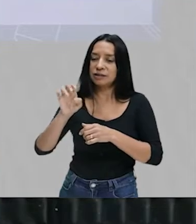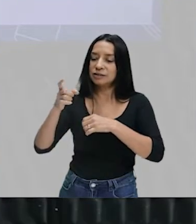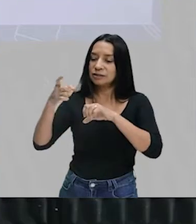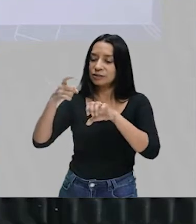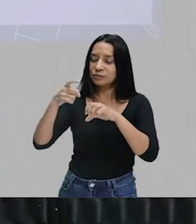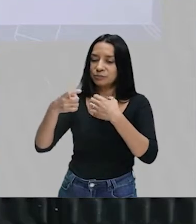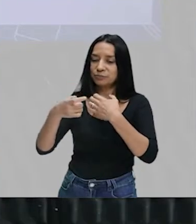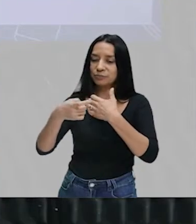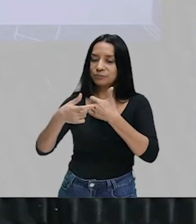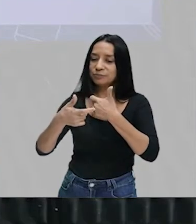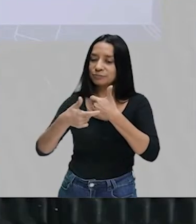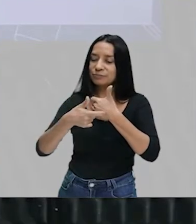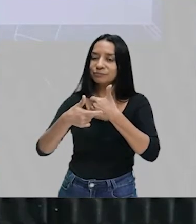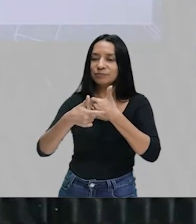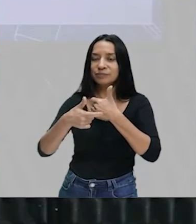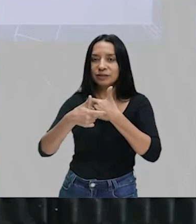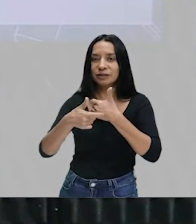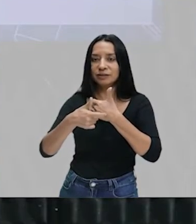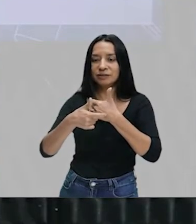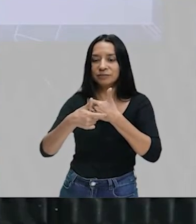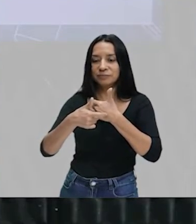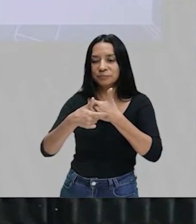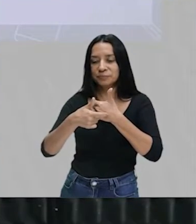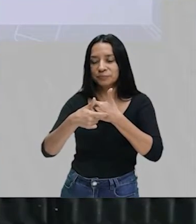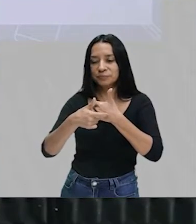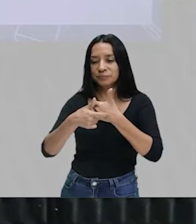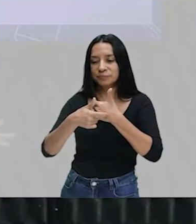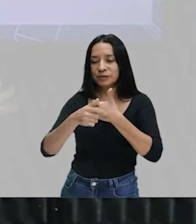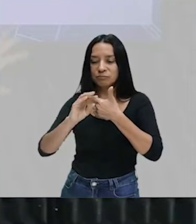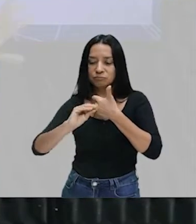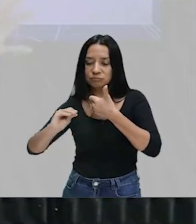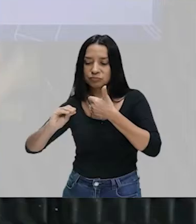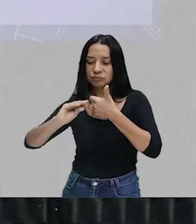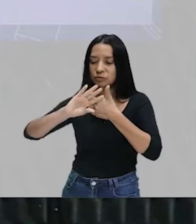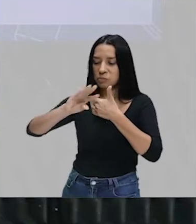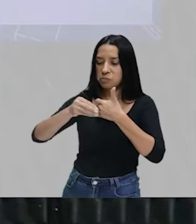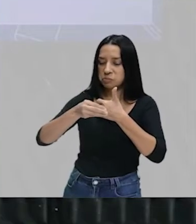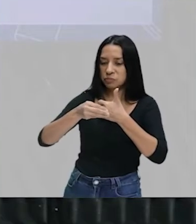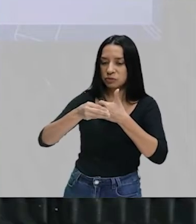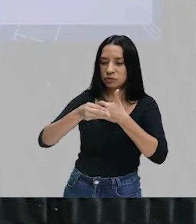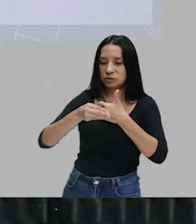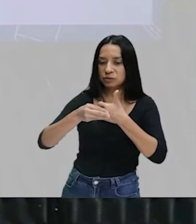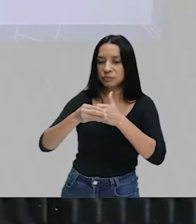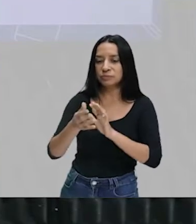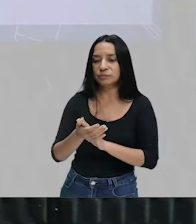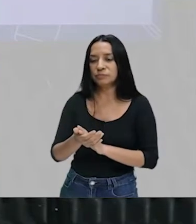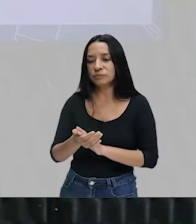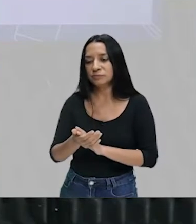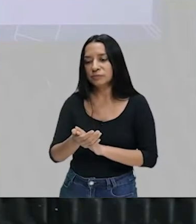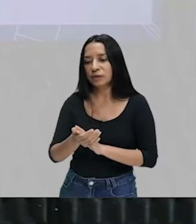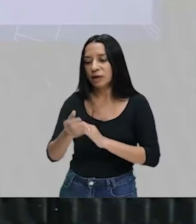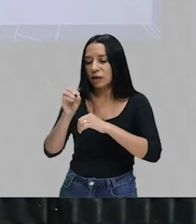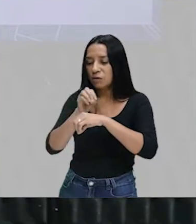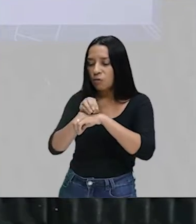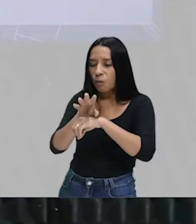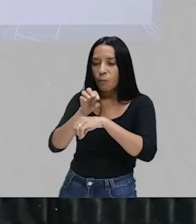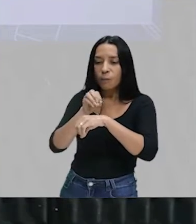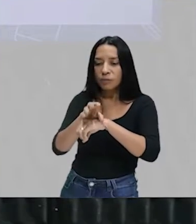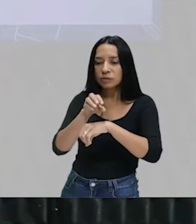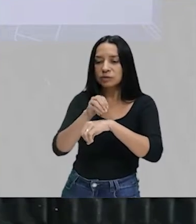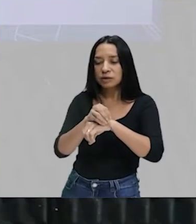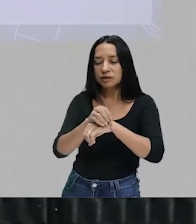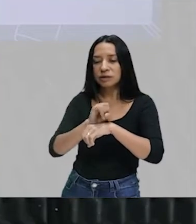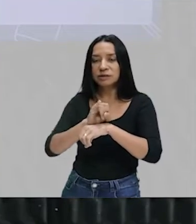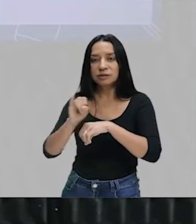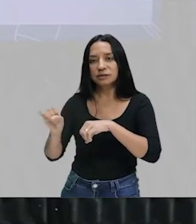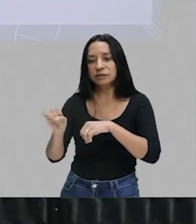é o joinha que existe várias discussões e tira se não tira se deixa ou senão deixa e a palavra share que é compartilhar então